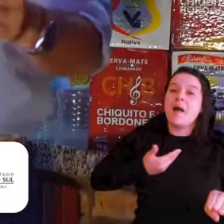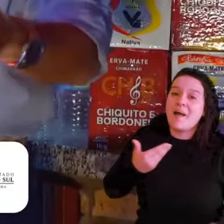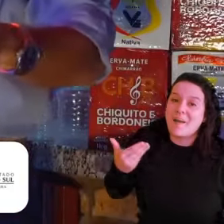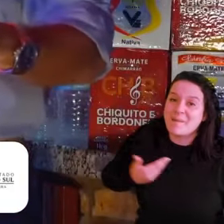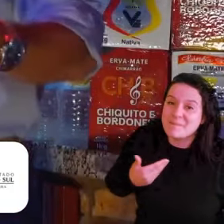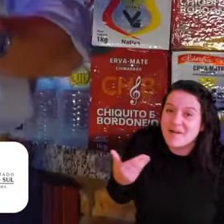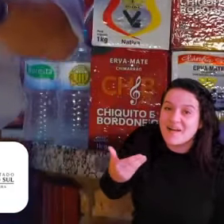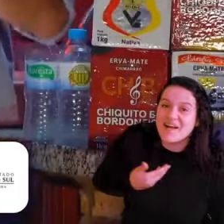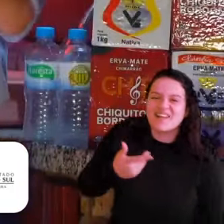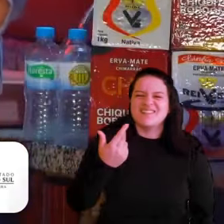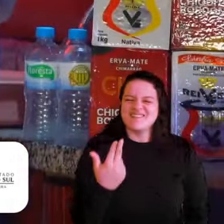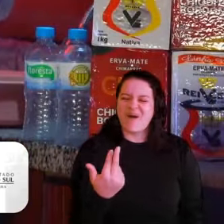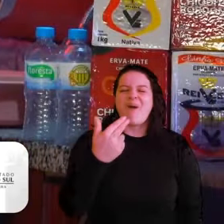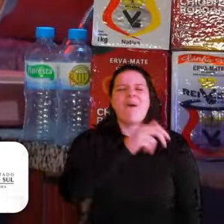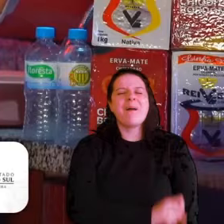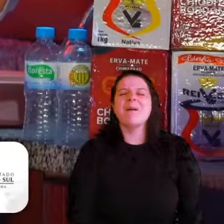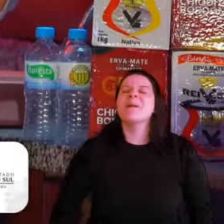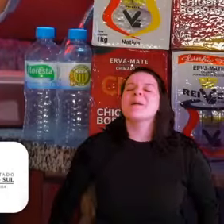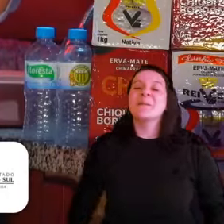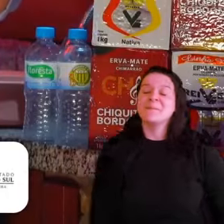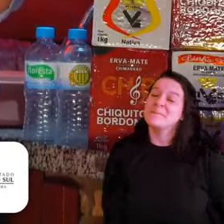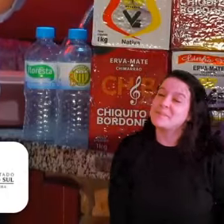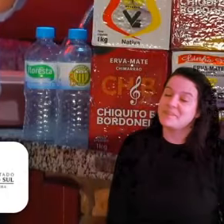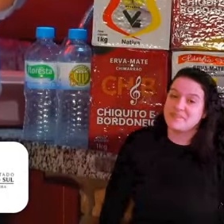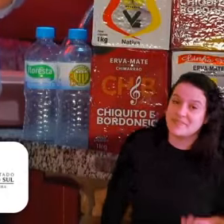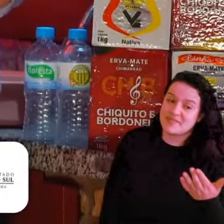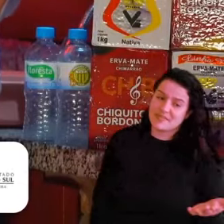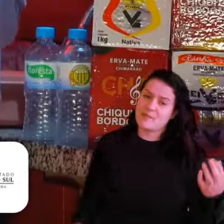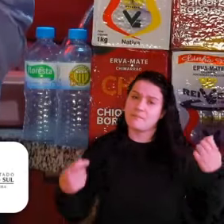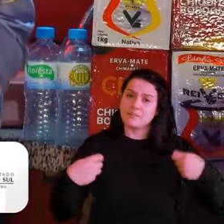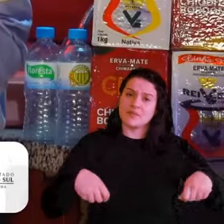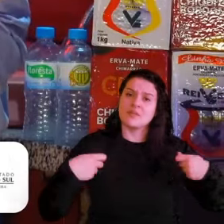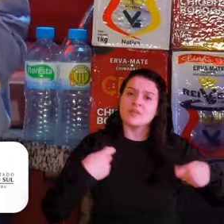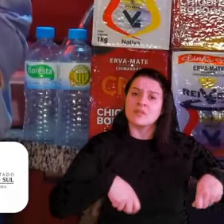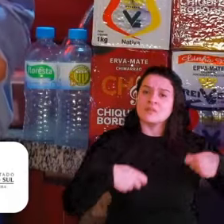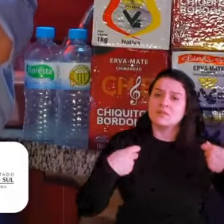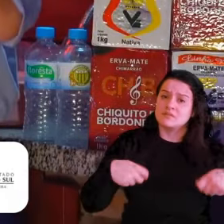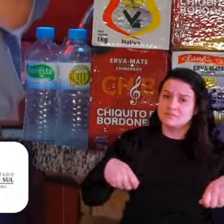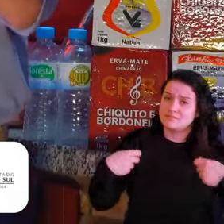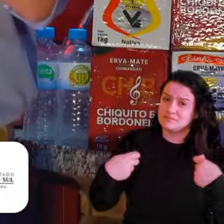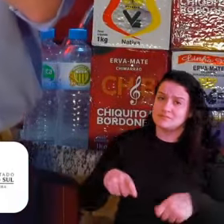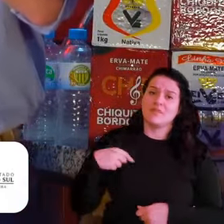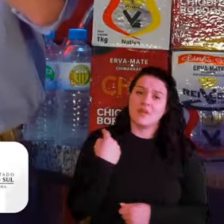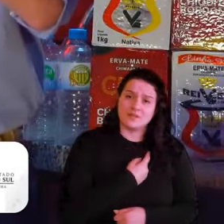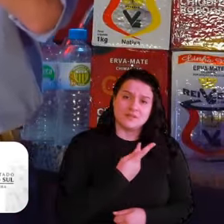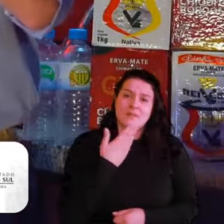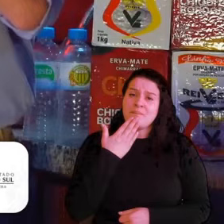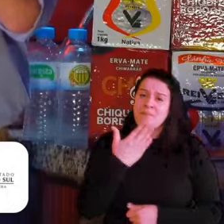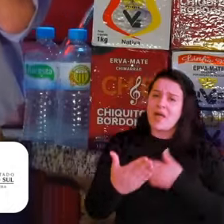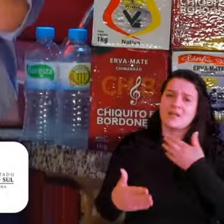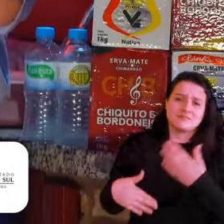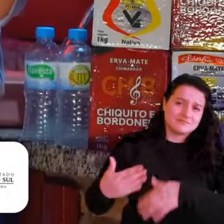de sermos amigos, te considero irmão. Se for preciso, peleamos